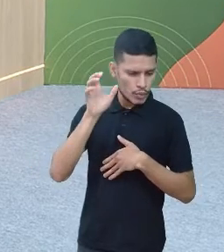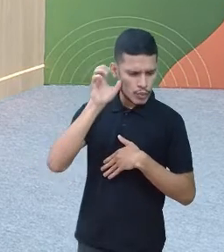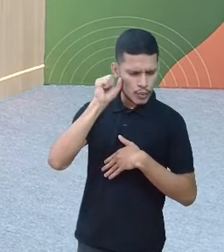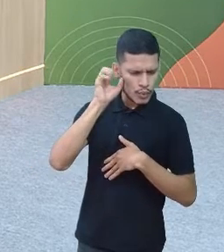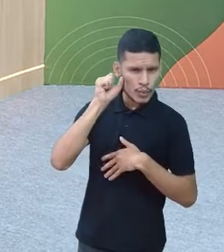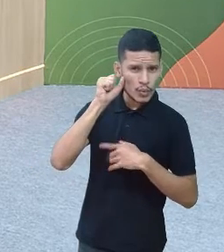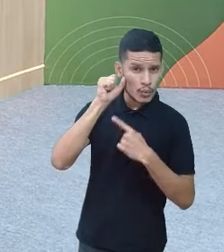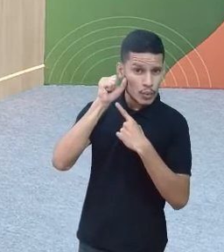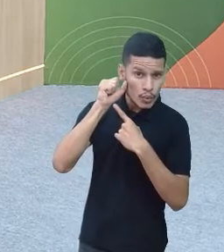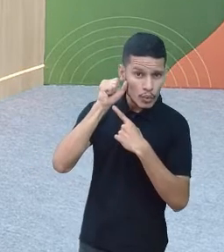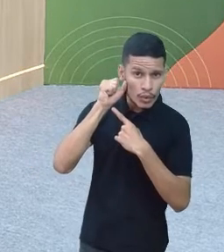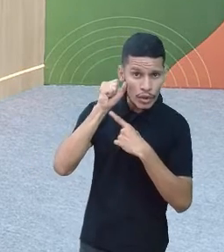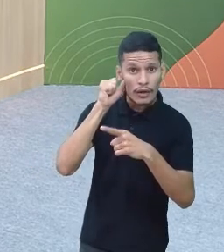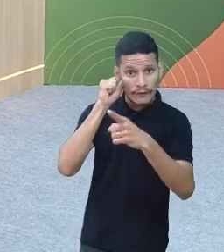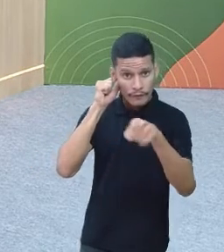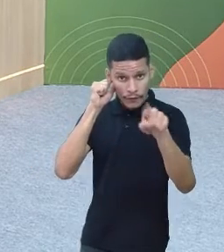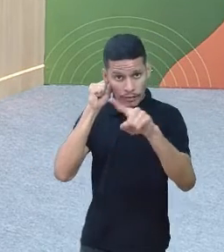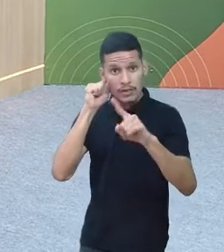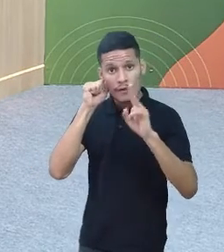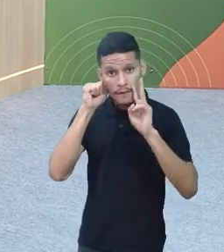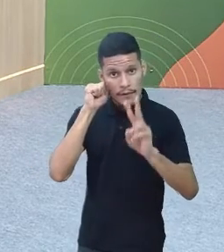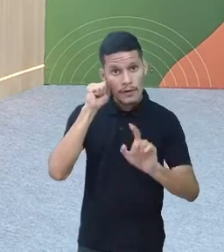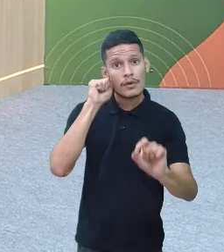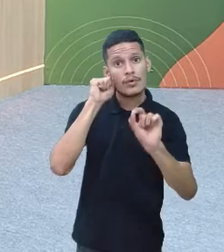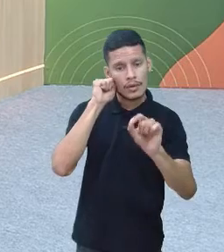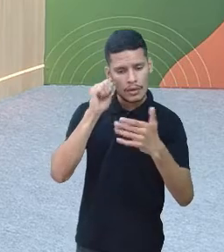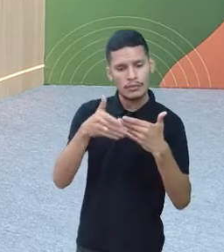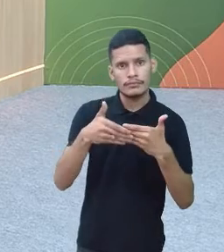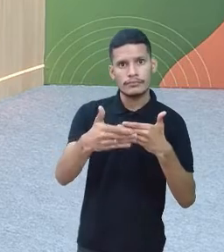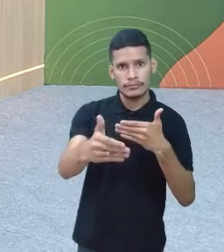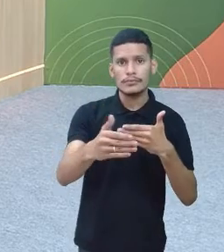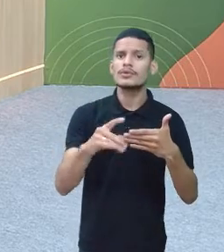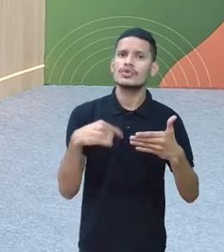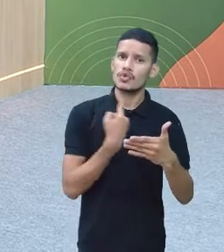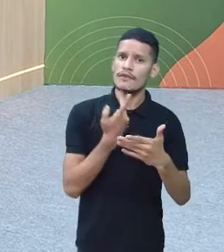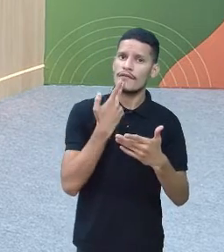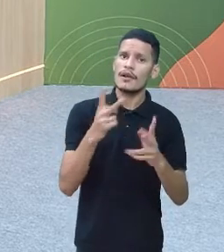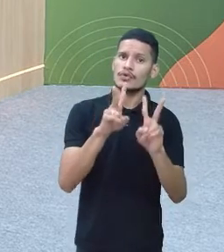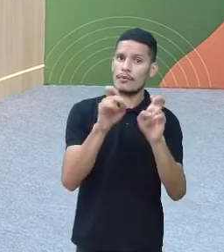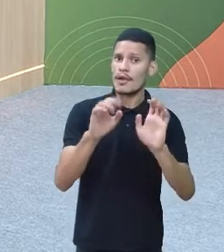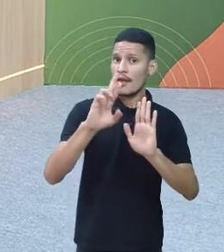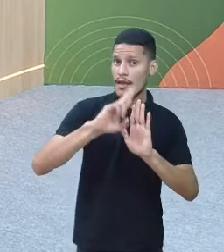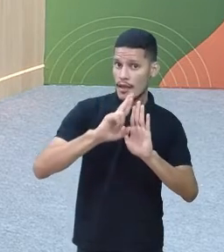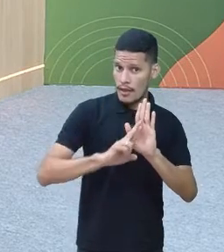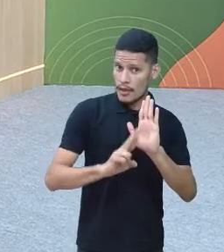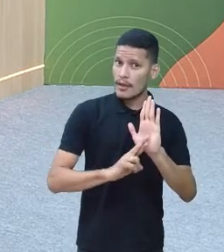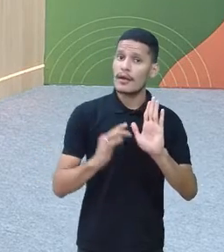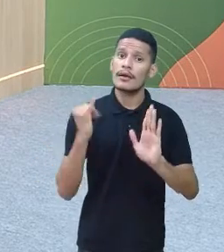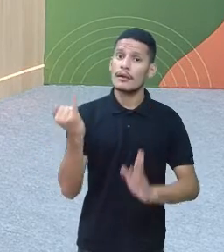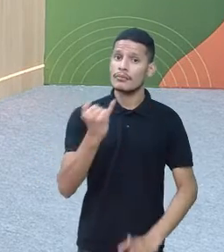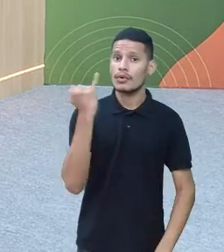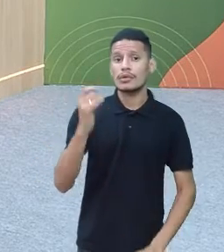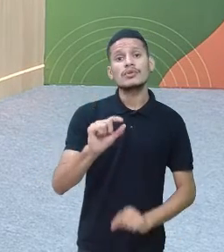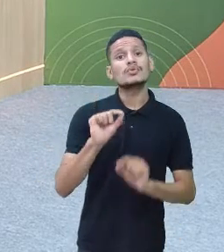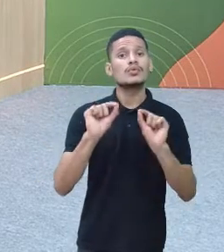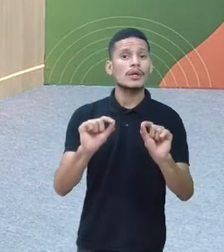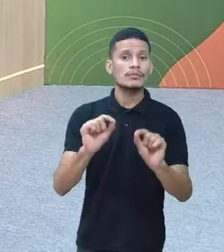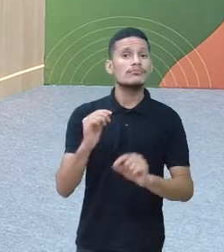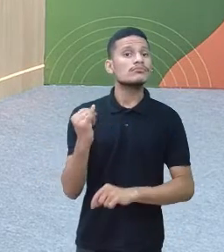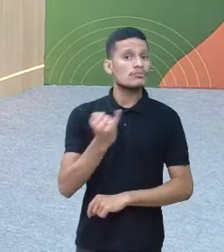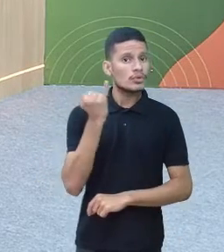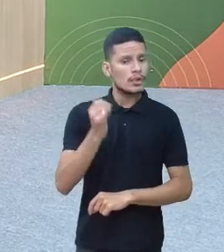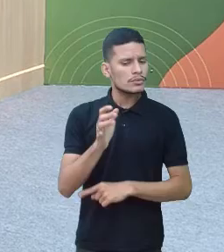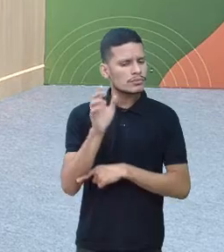E aí, vocês vão ver, mais na frente, quando a gente fala das regras, que é extremamente importante. E aí, essa